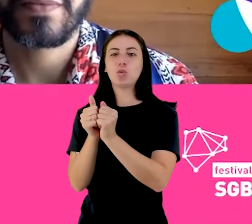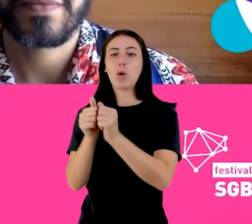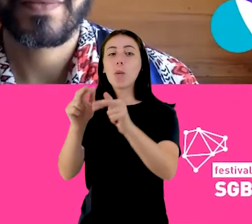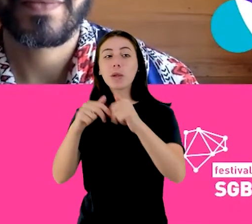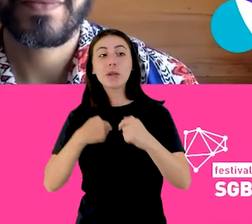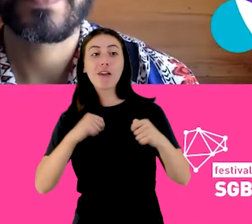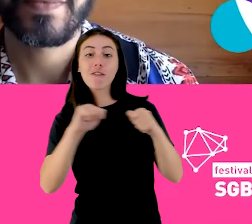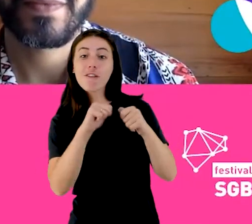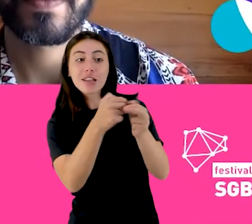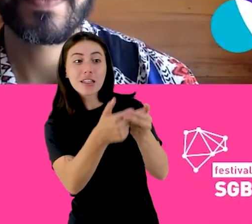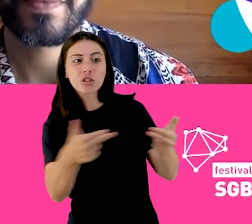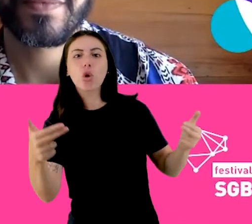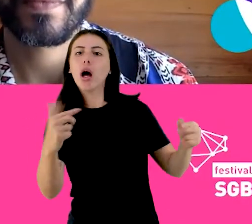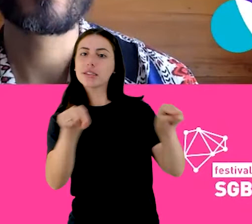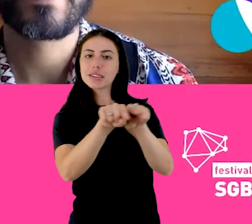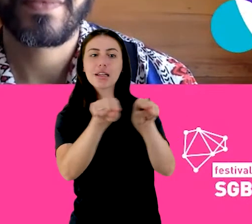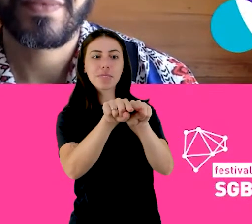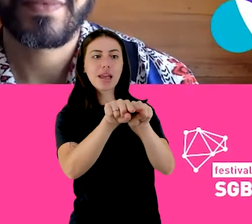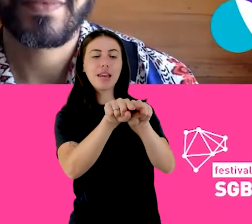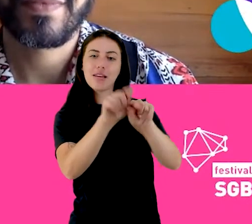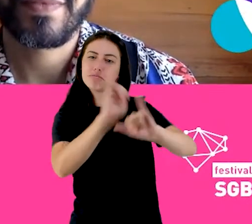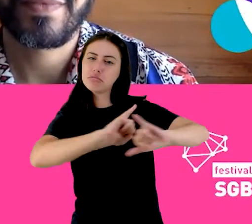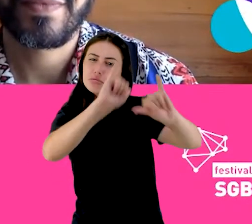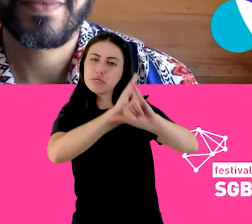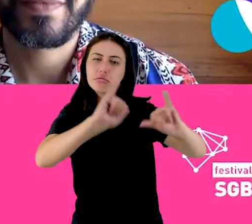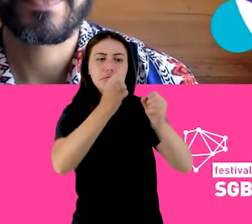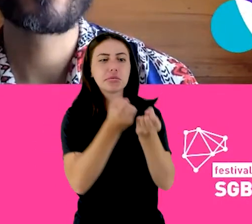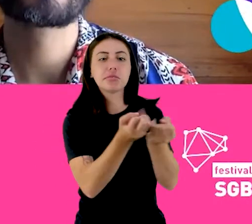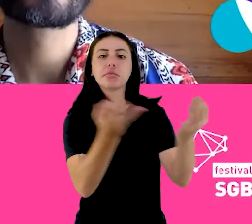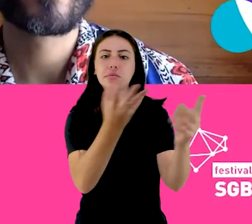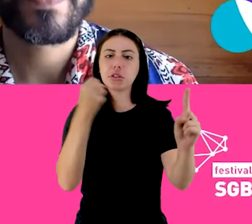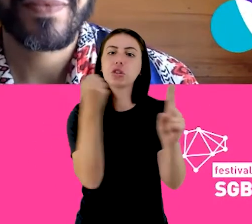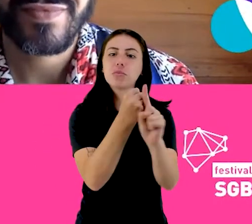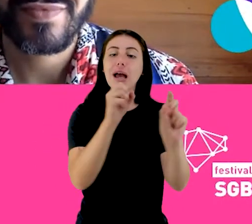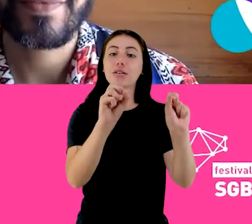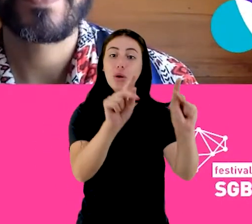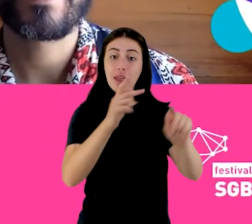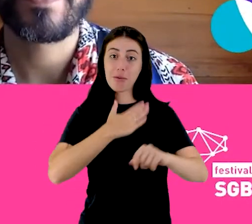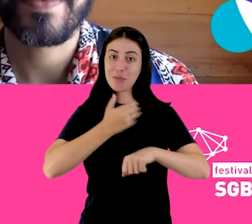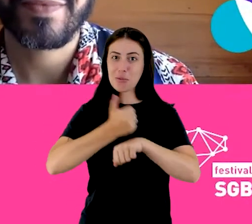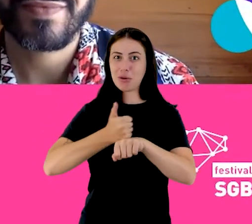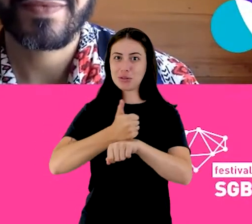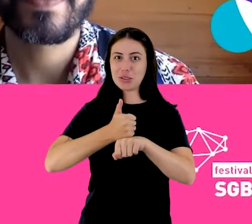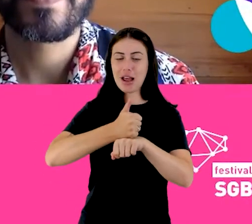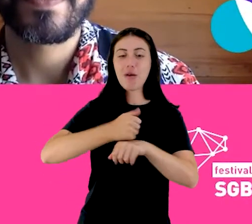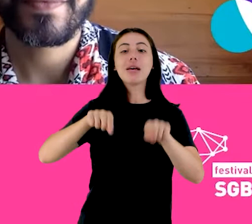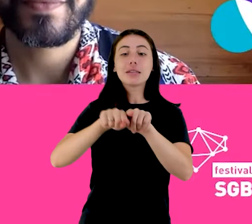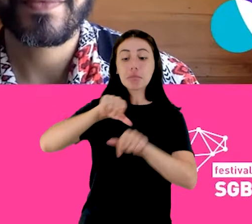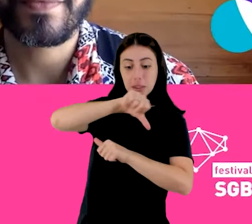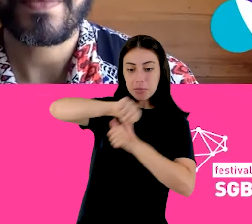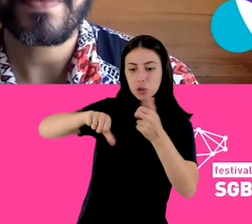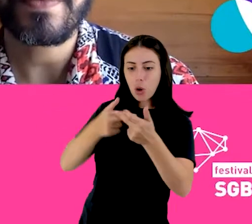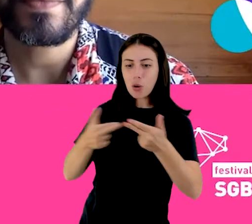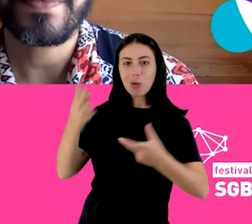à medida que eu fui trabalhando a distribuição de impacto, eu fui me mudando também. Então, eu acho que todos os filmes que